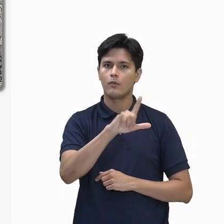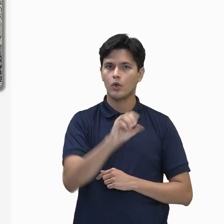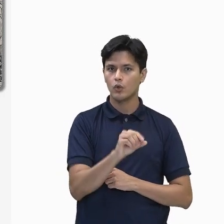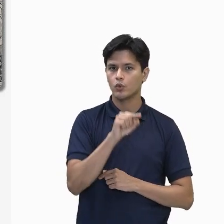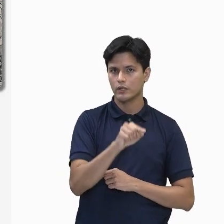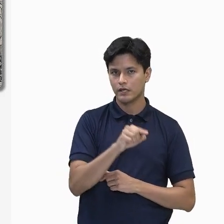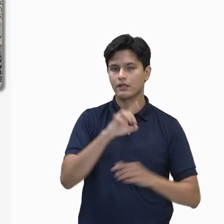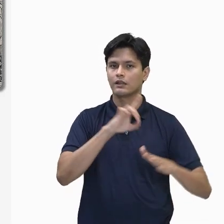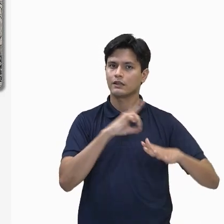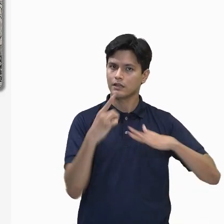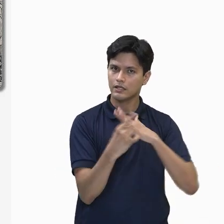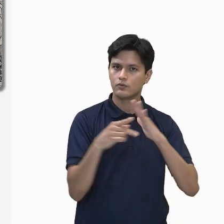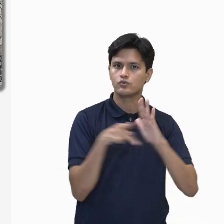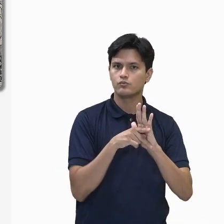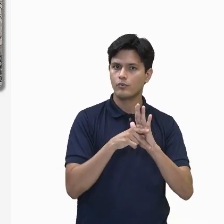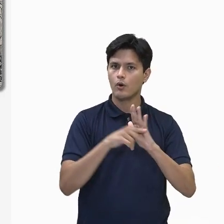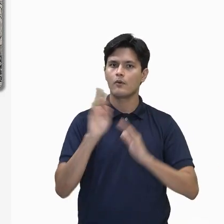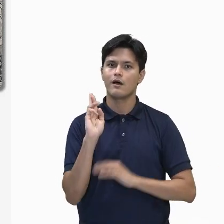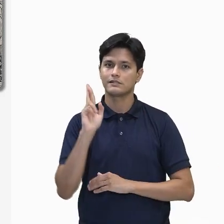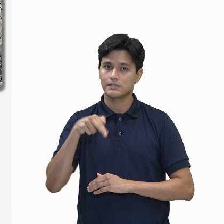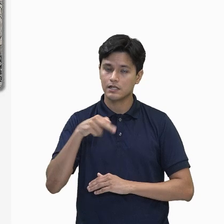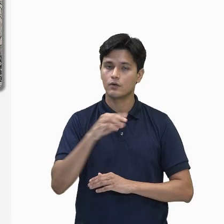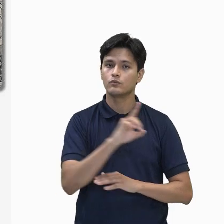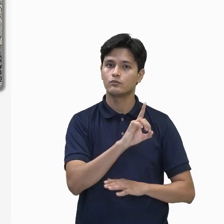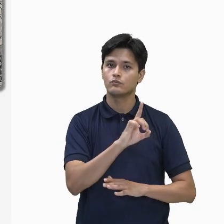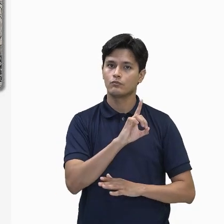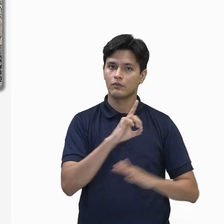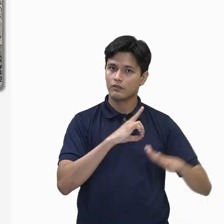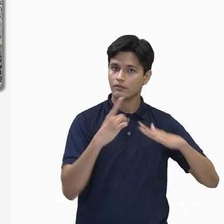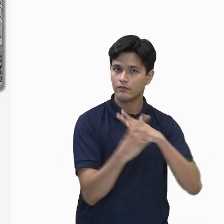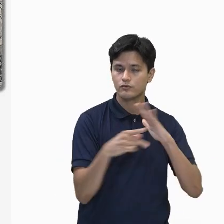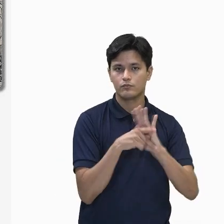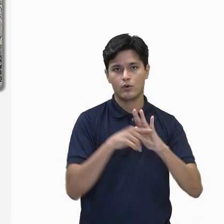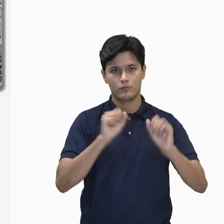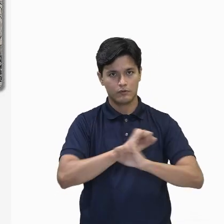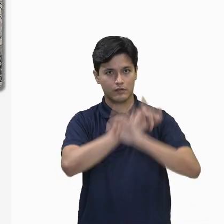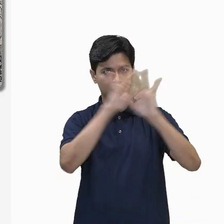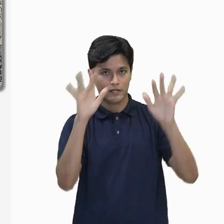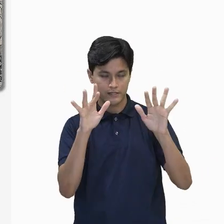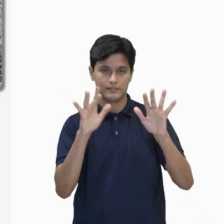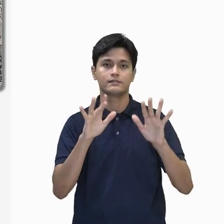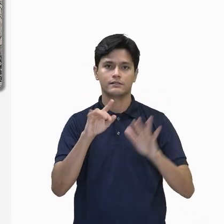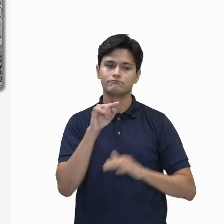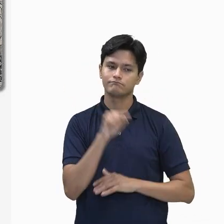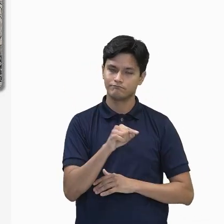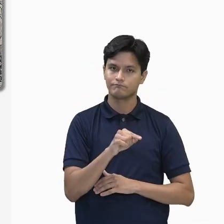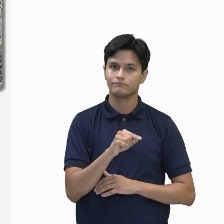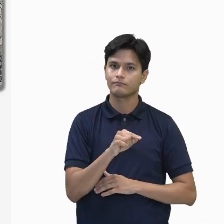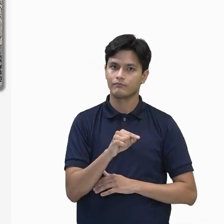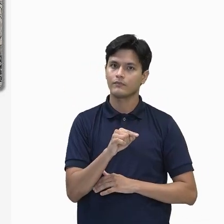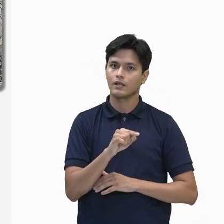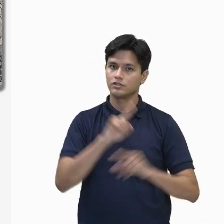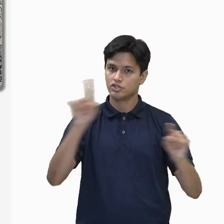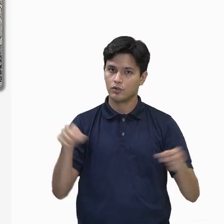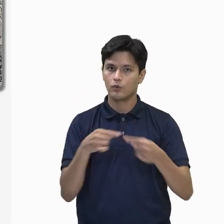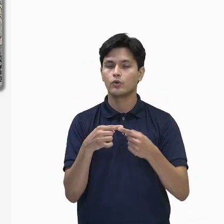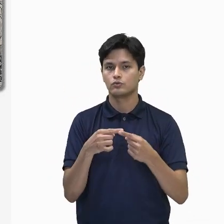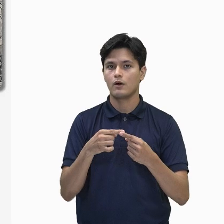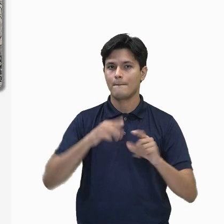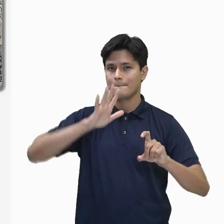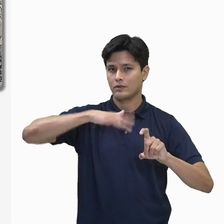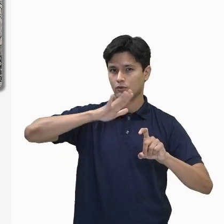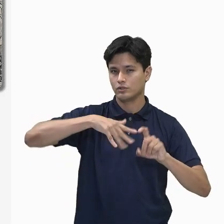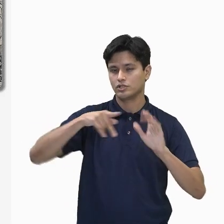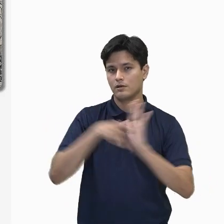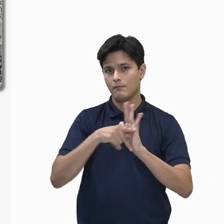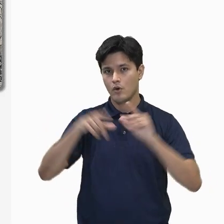clareza, o deus da ordem, né? Esse era Apolo na mitologia grega. E Dionísio? Dionísio era